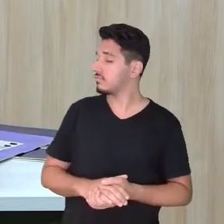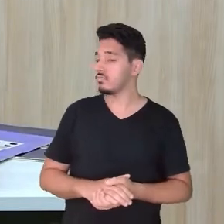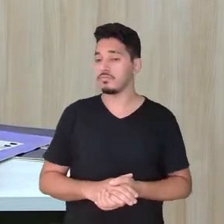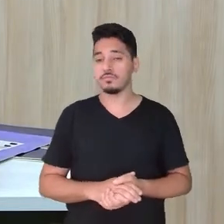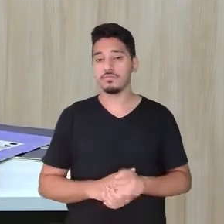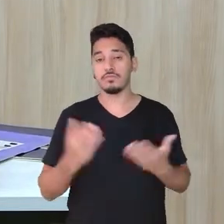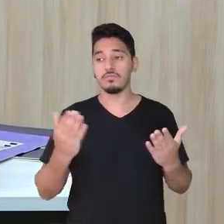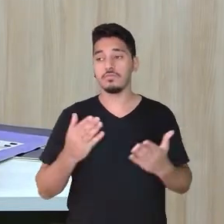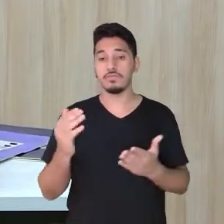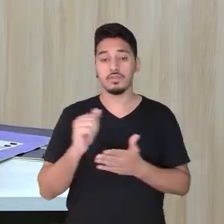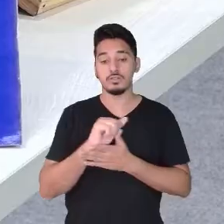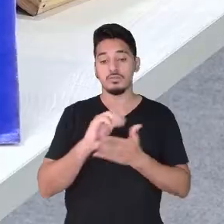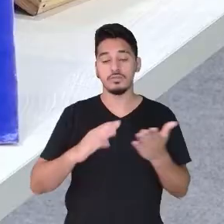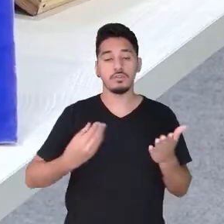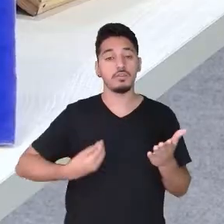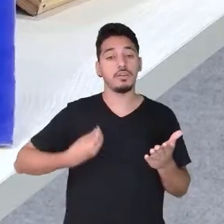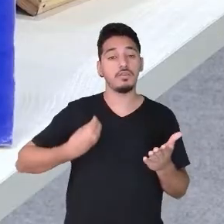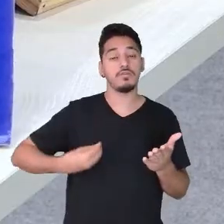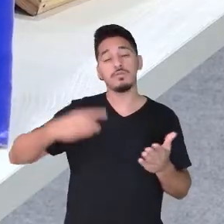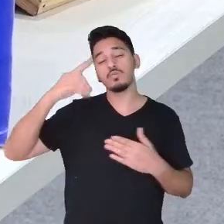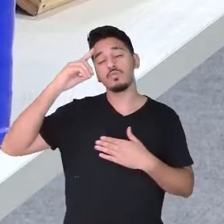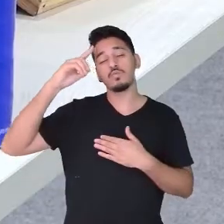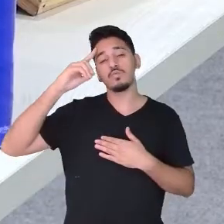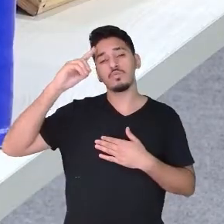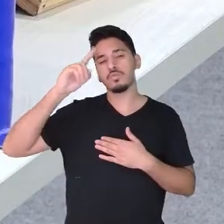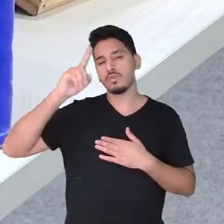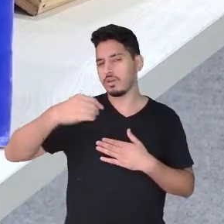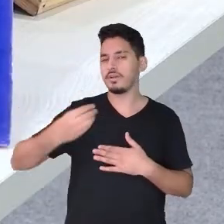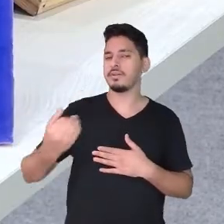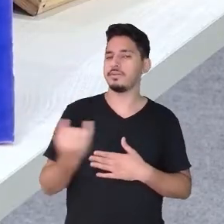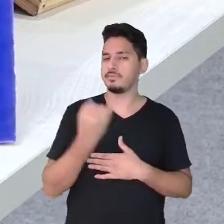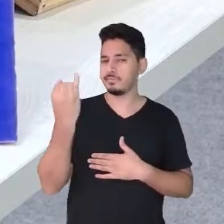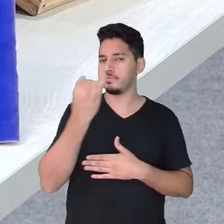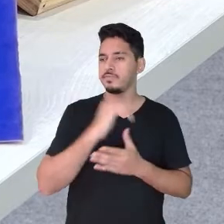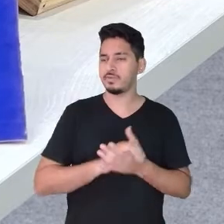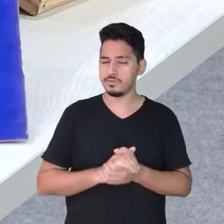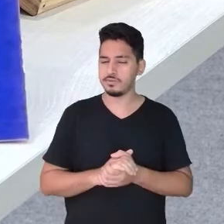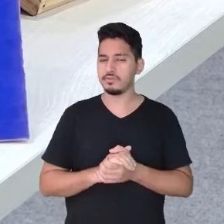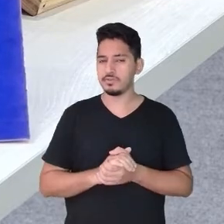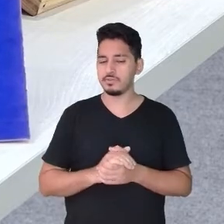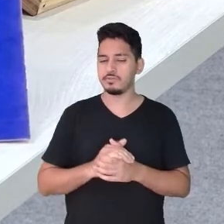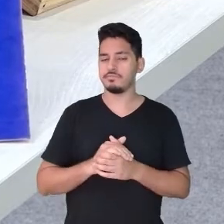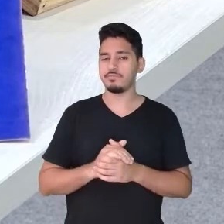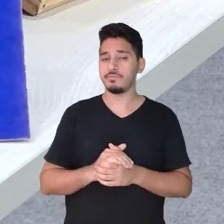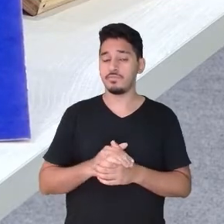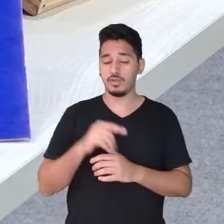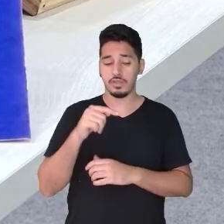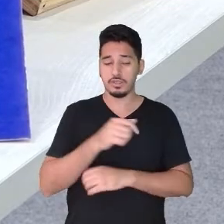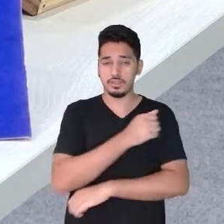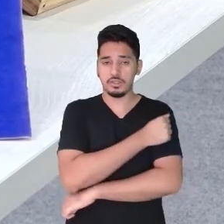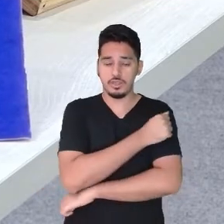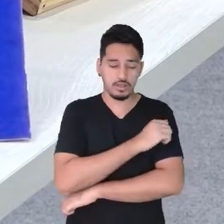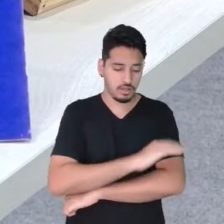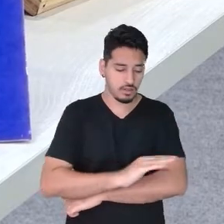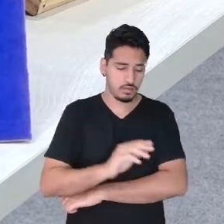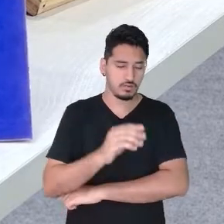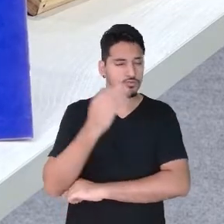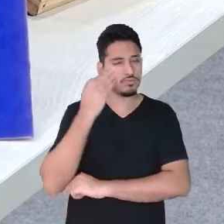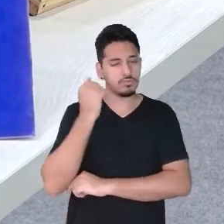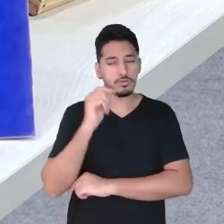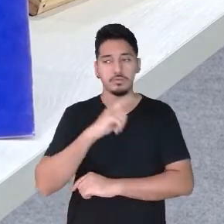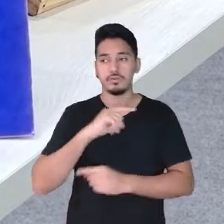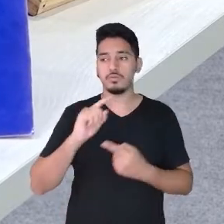as atividades da vida diária. É importante trabalhar com esse estudante, nós sabemos. E aqui